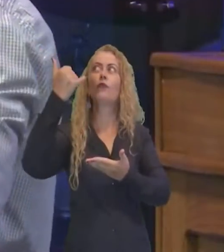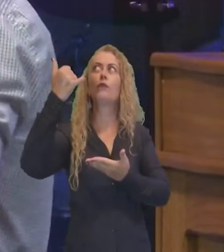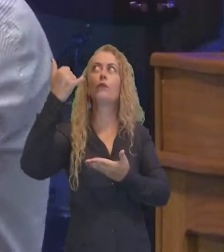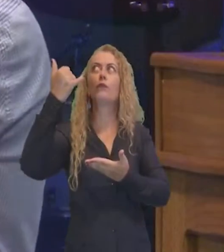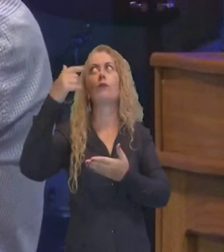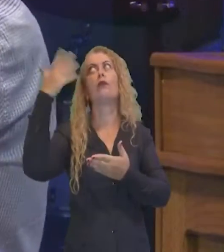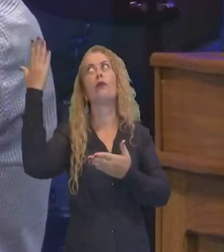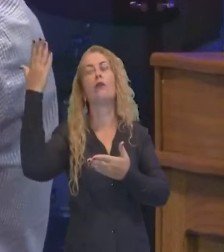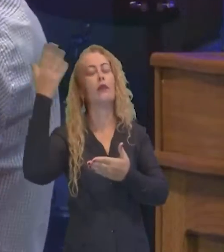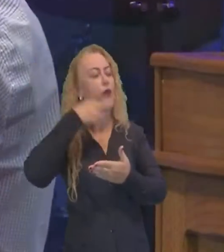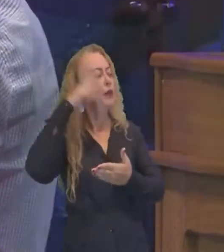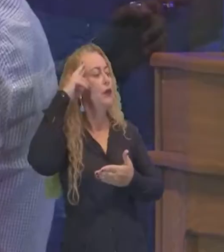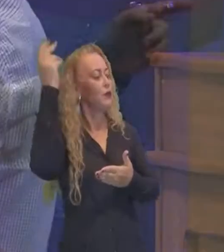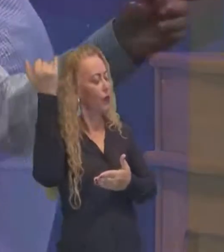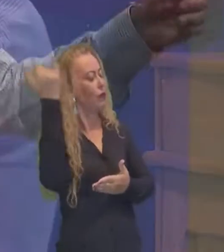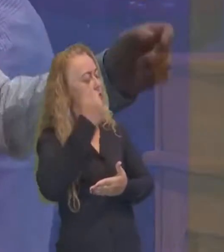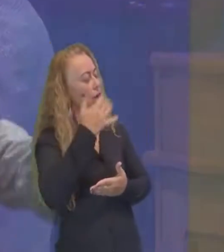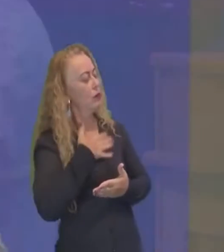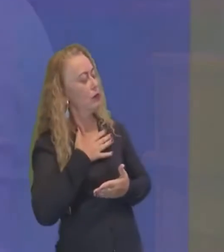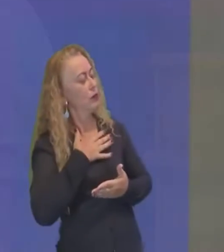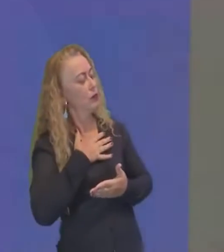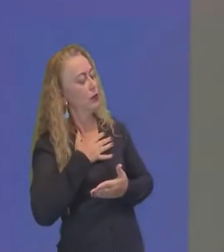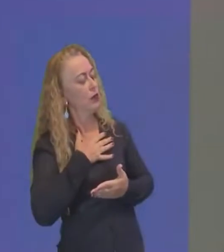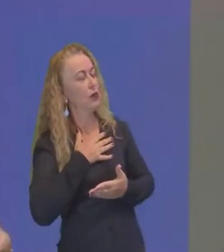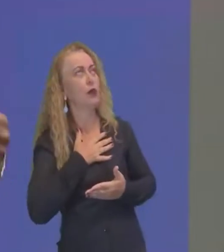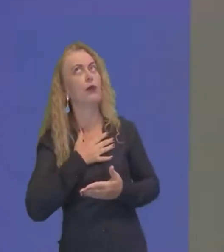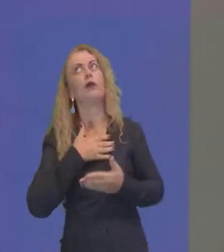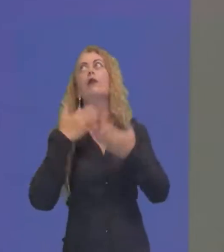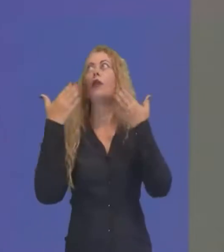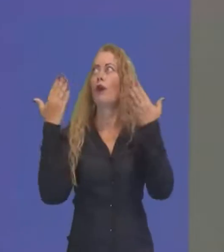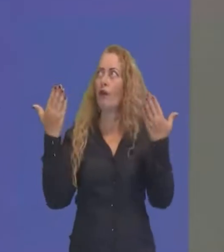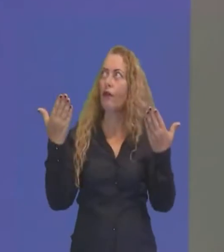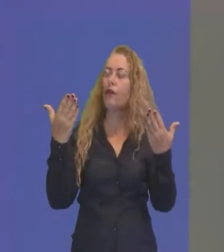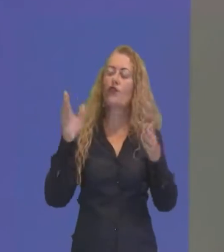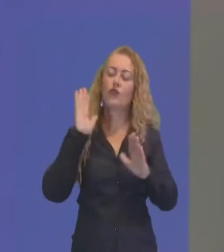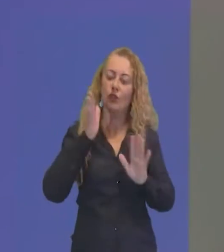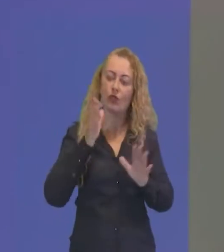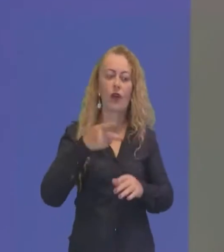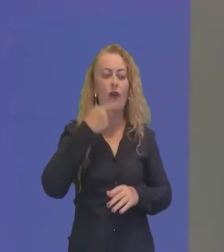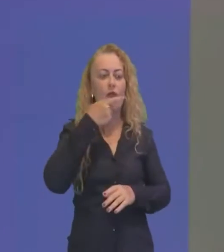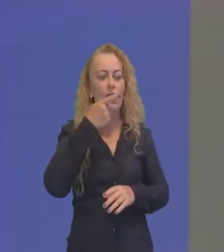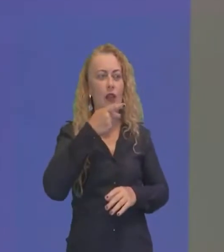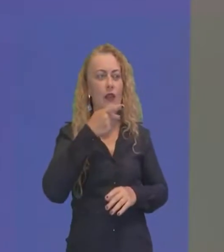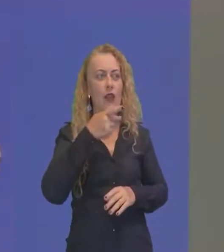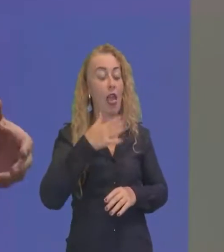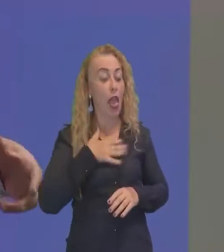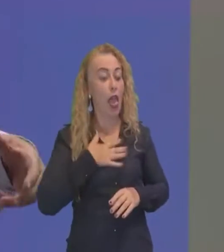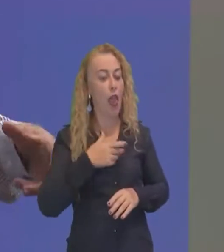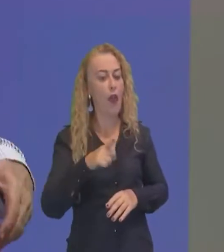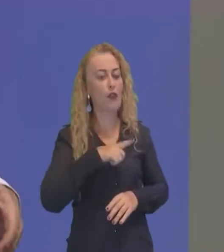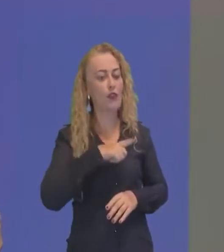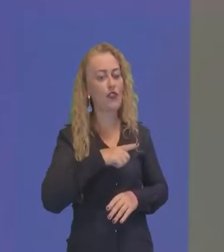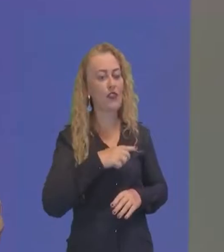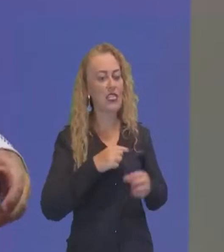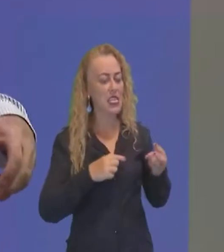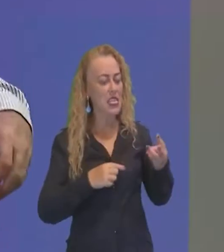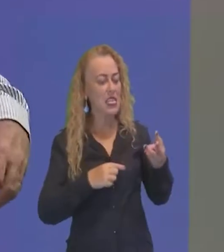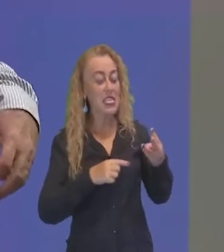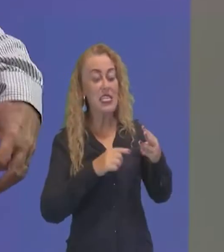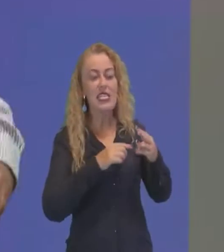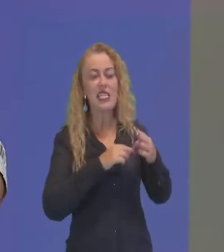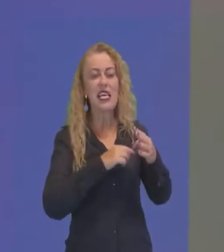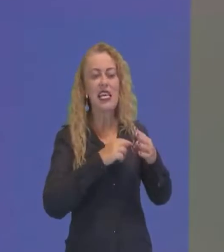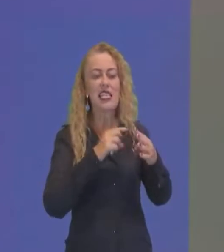vendo? Se você operasse com aquele médico, você teria morrido. Porque eu tinha, na verdade, eram 3 tumores. Era um não sei aonde, era